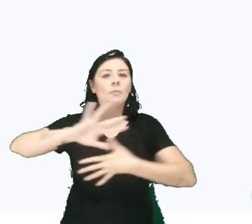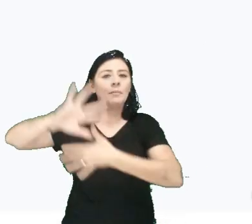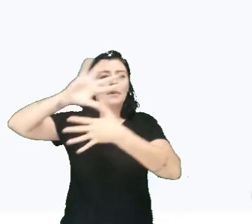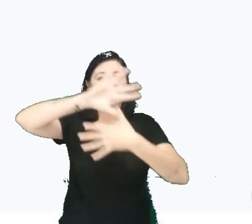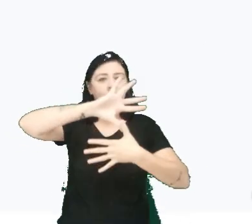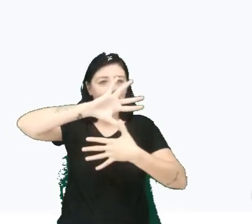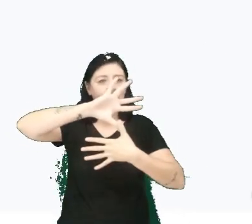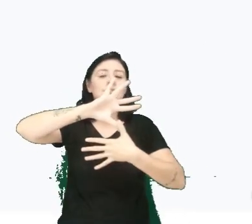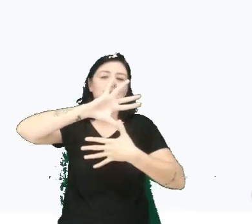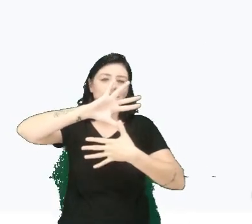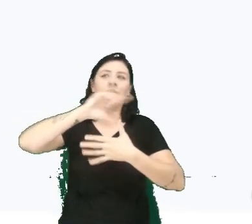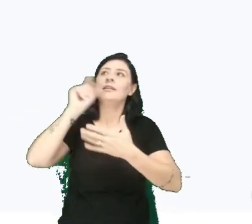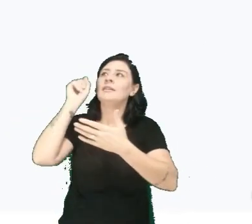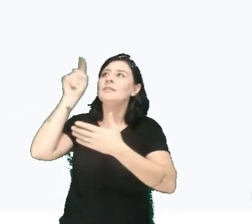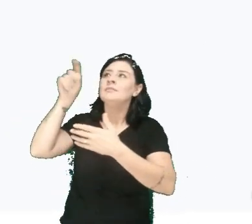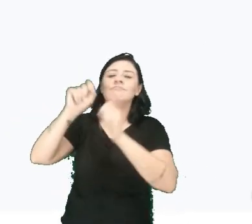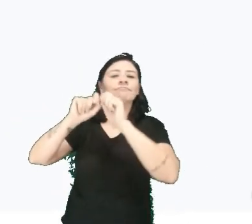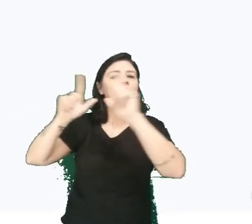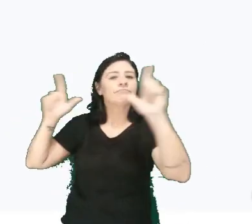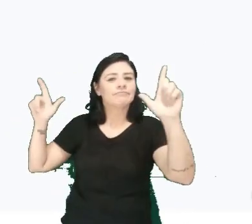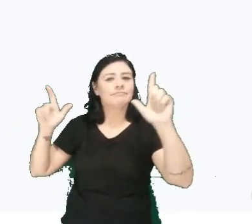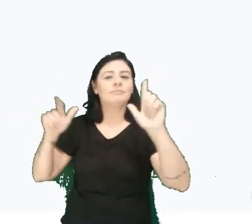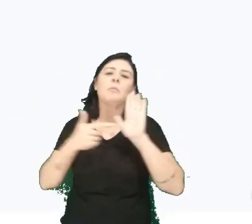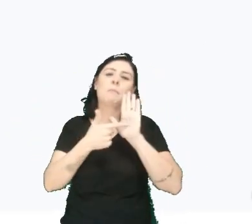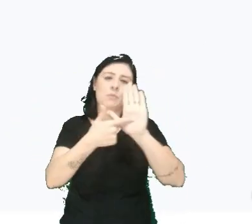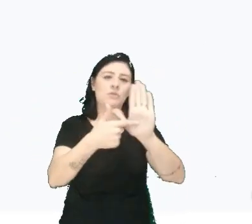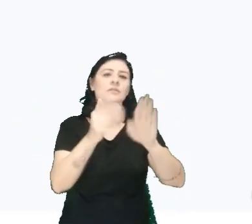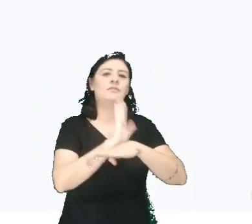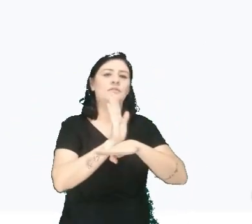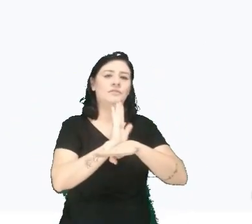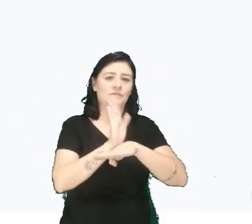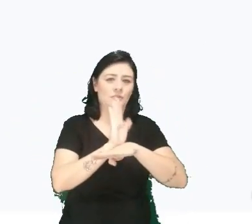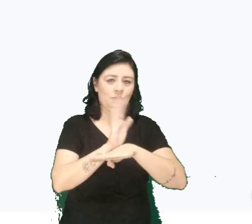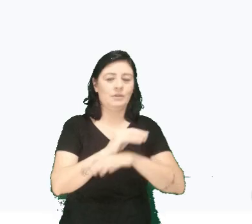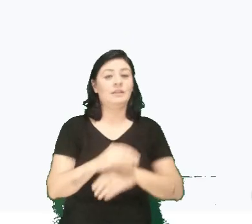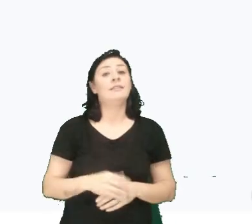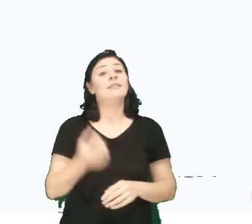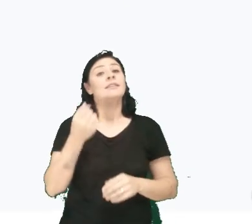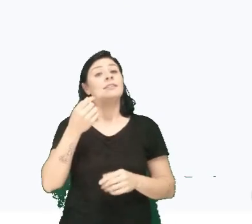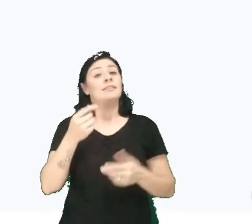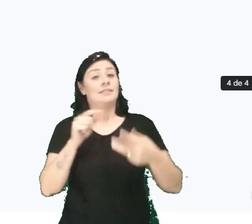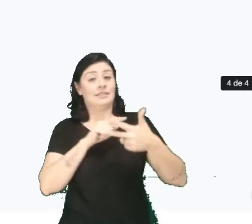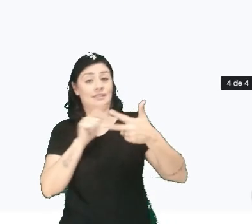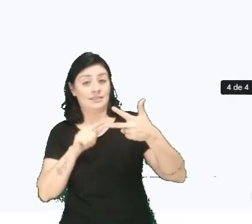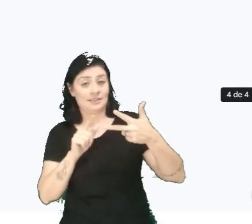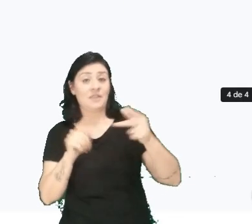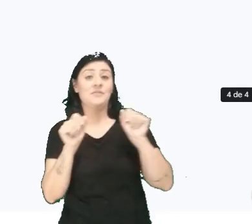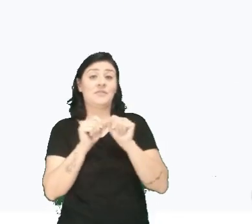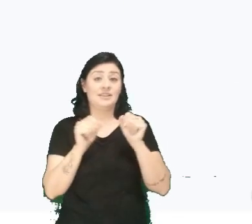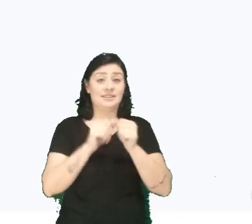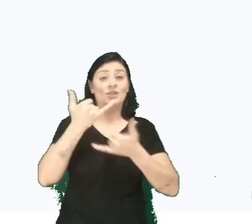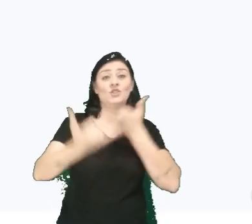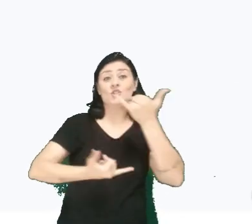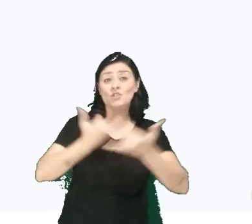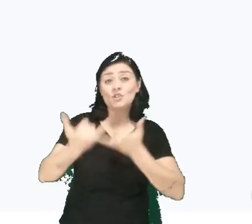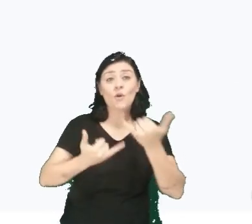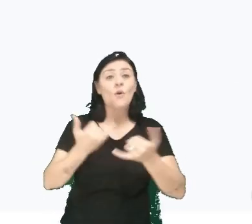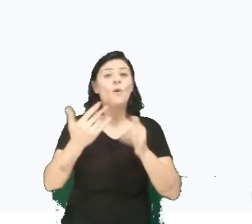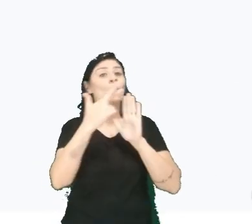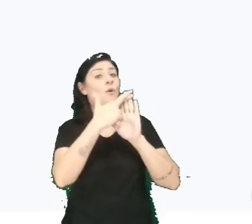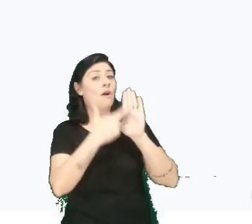Gana, que é o que é citado no vídeo. Construir o jogo com os estudantes, possibilitando que explorem as